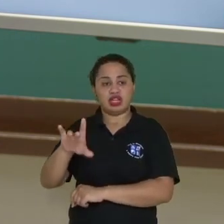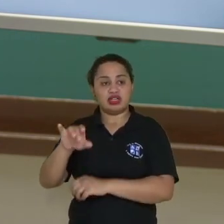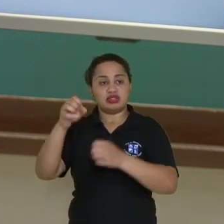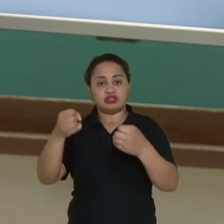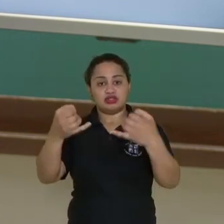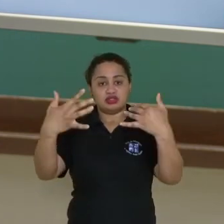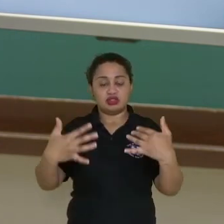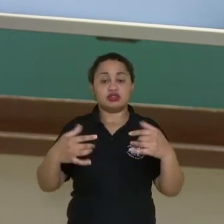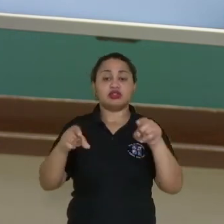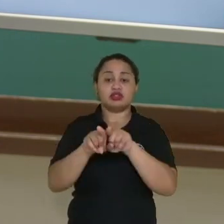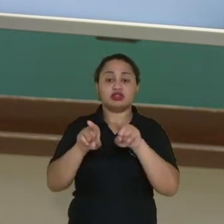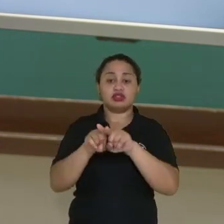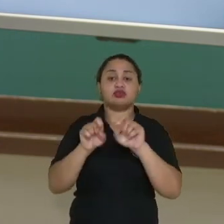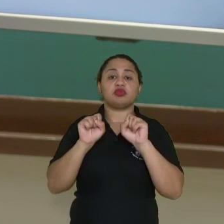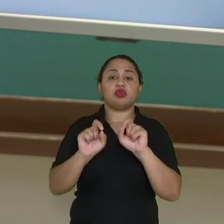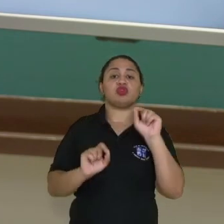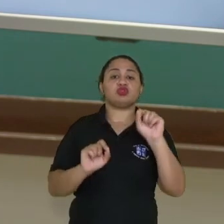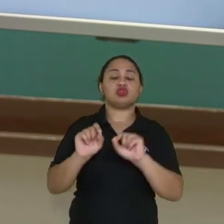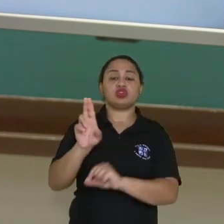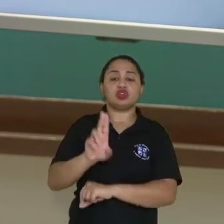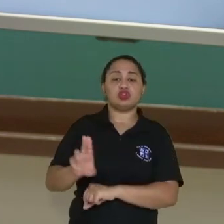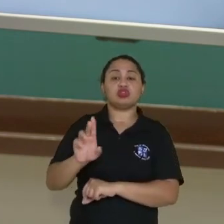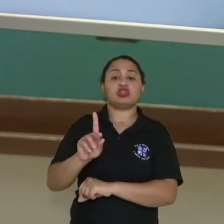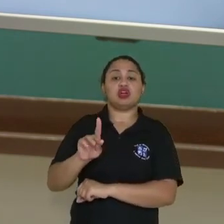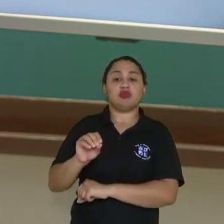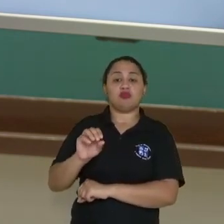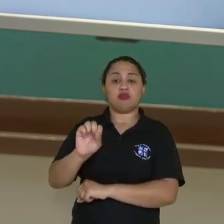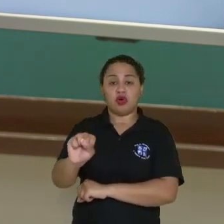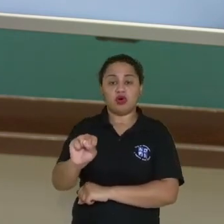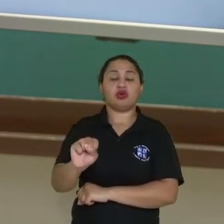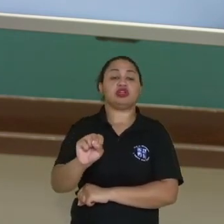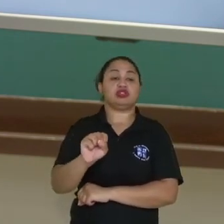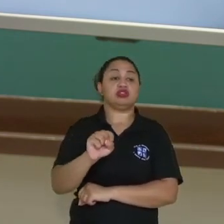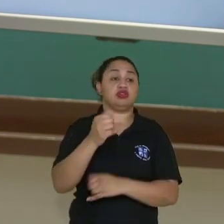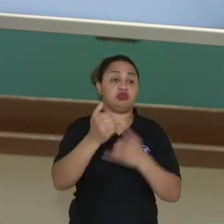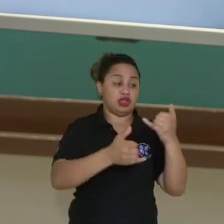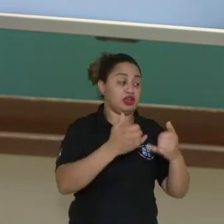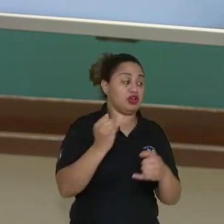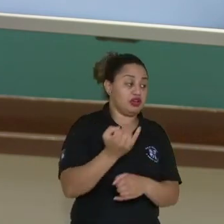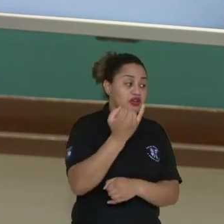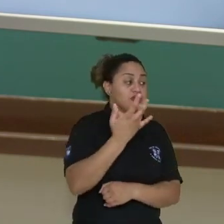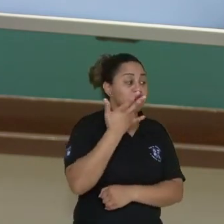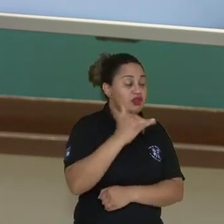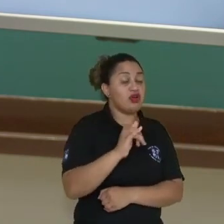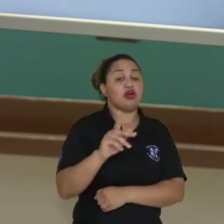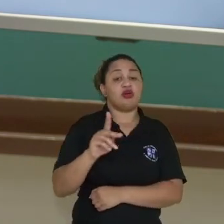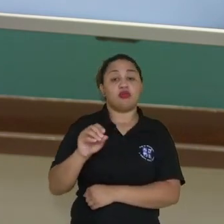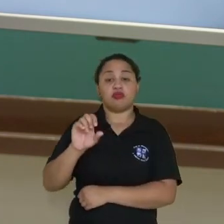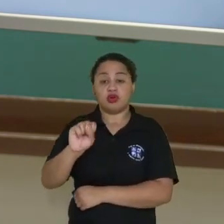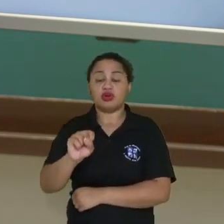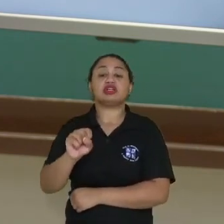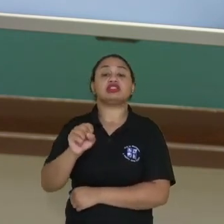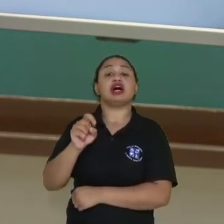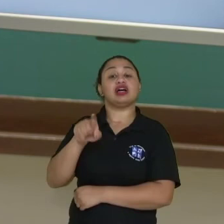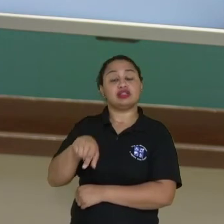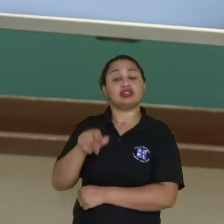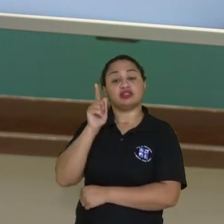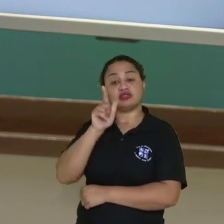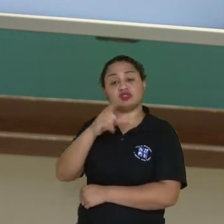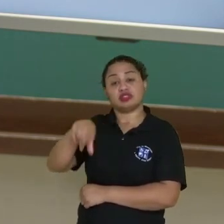Eu poderia também utilizar o pois, né? Brincar é importante para as crianças, pois é brincando que elas